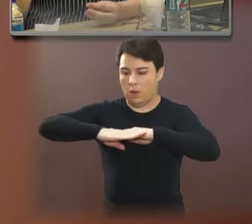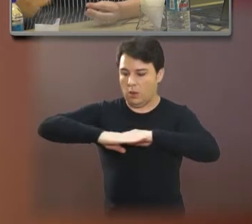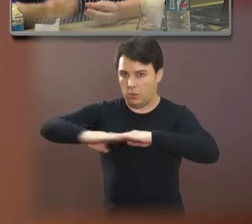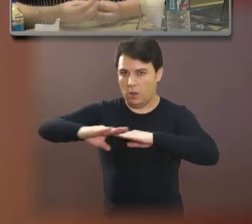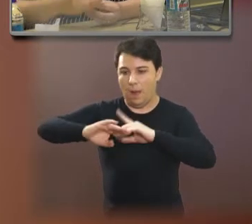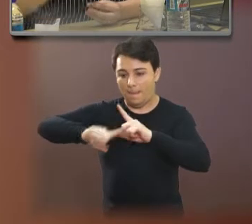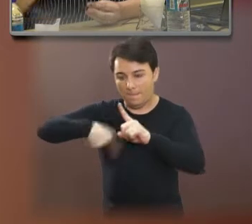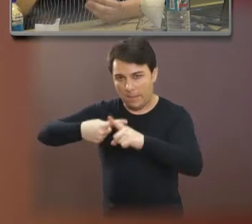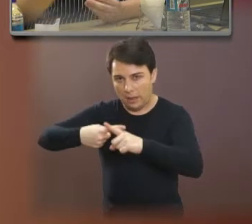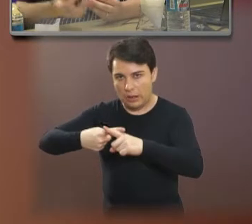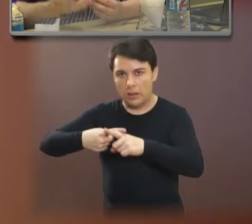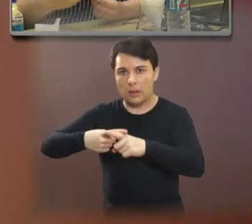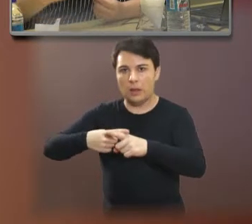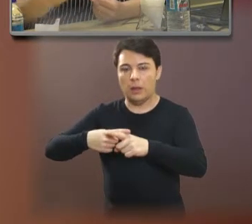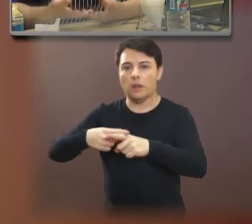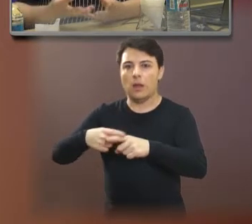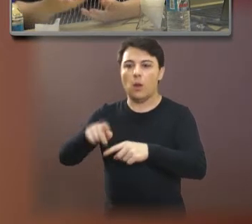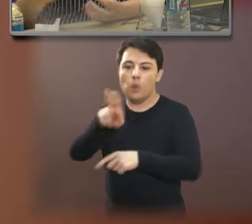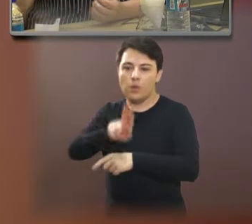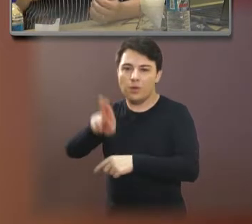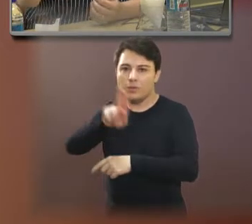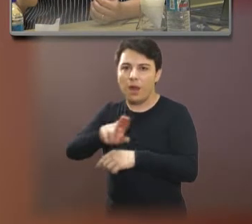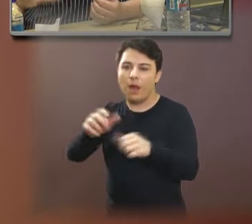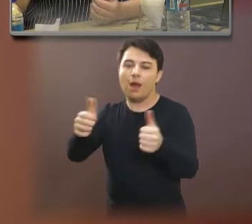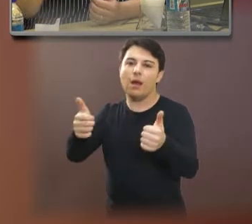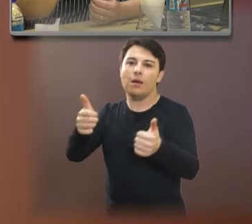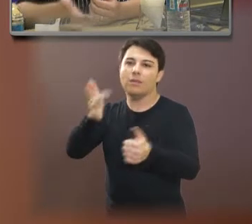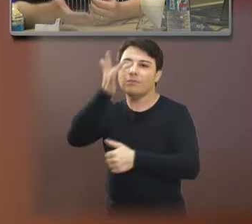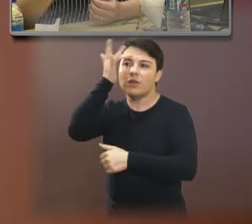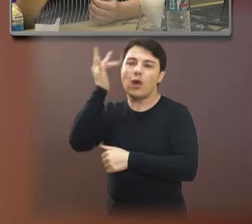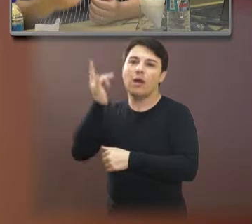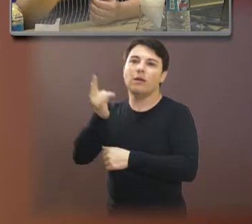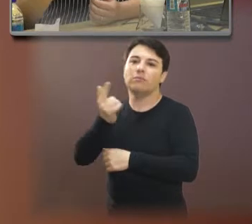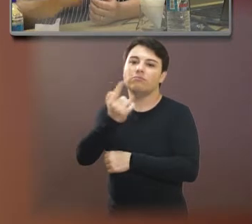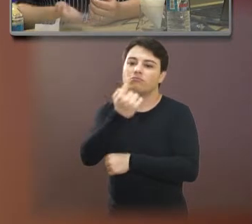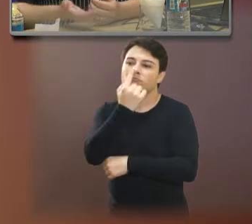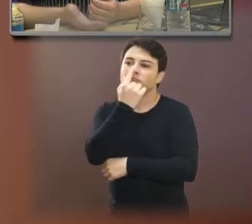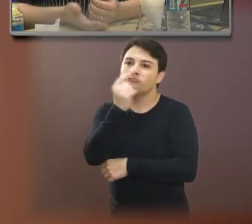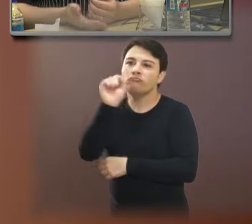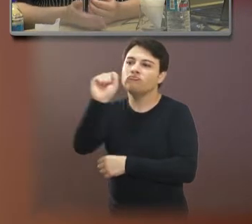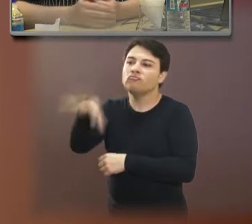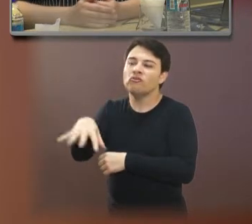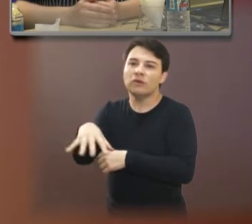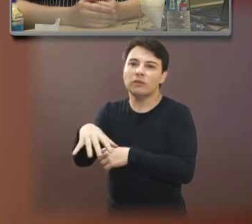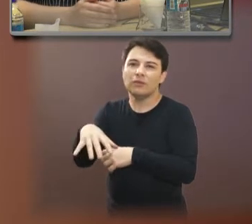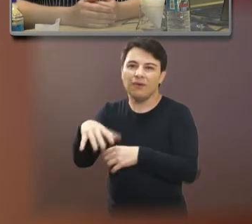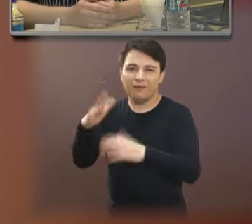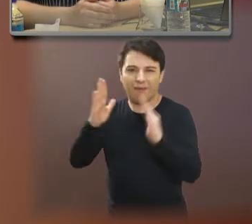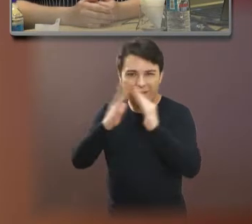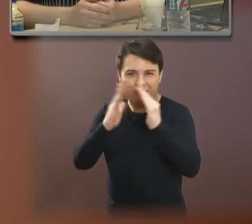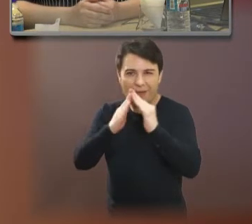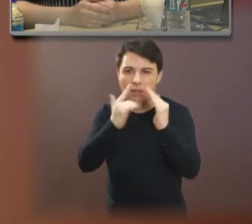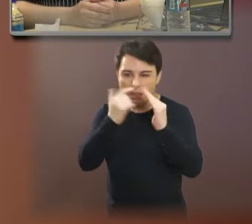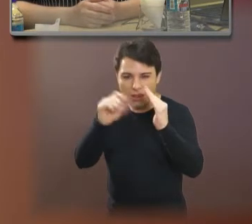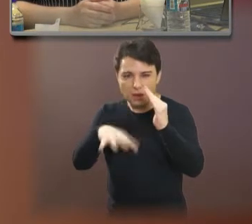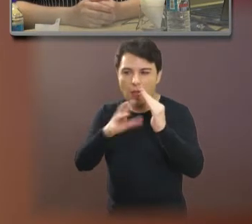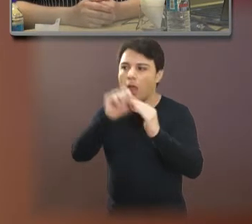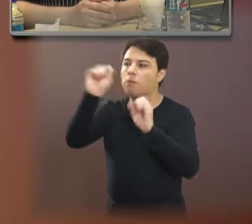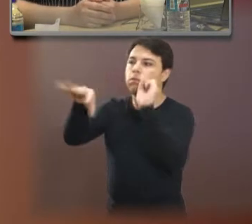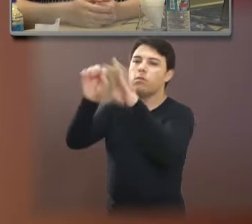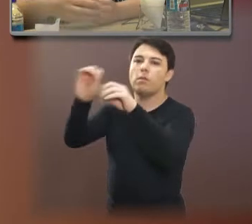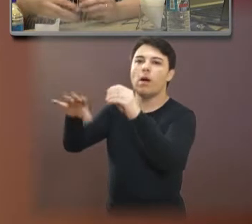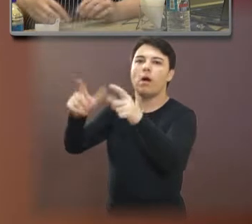associado a um mau uso mesmo das pessoas que despejam até lixo doméstico nas áreas de